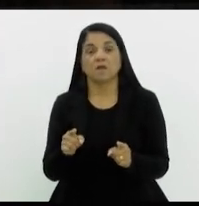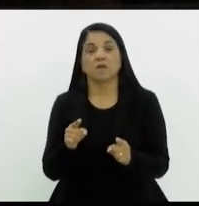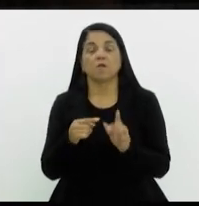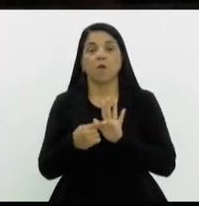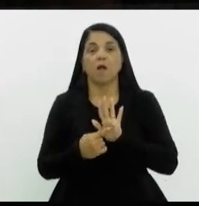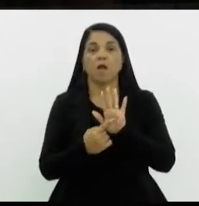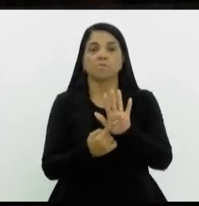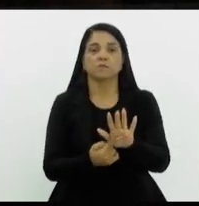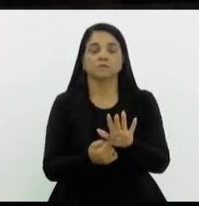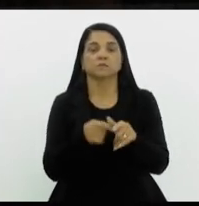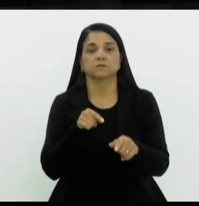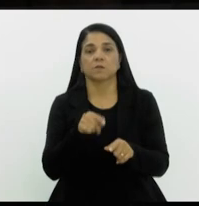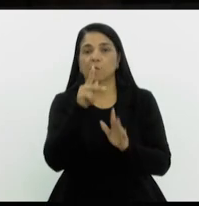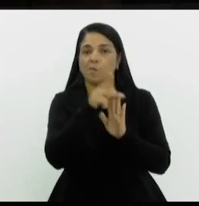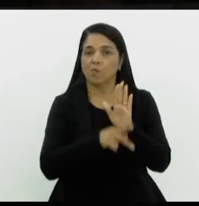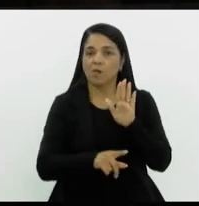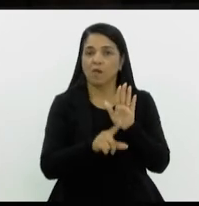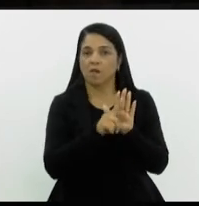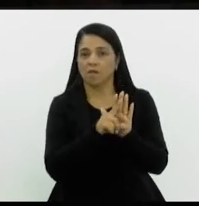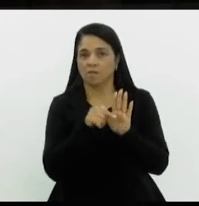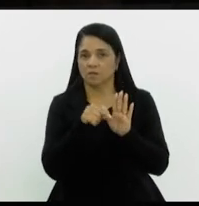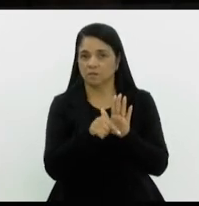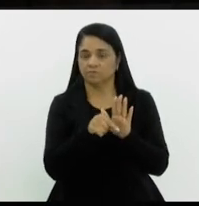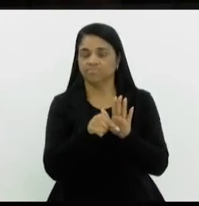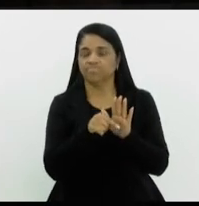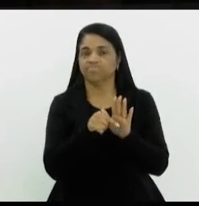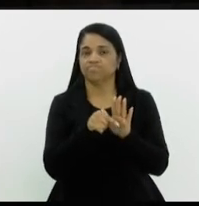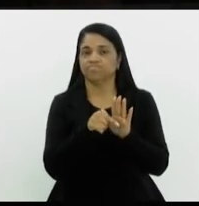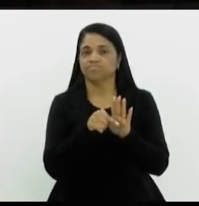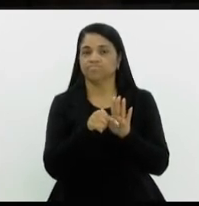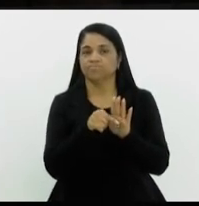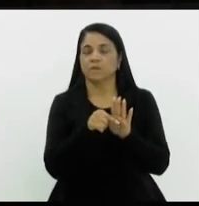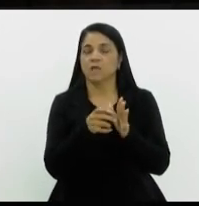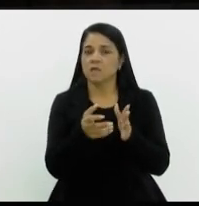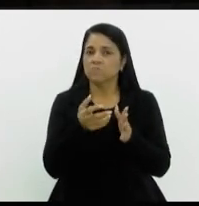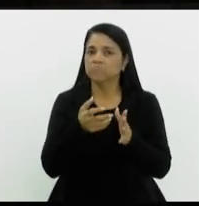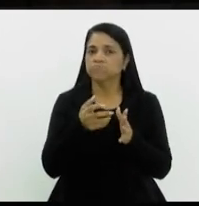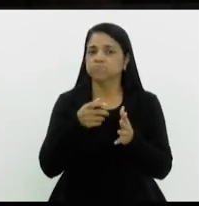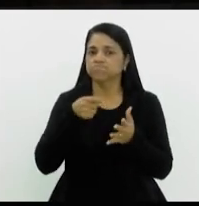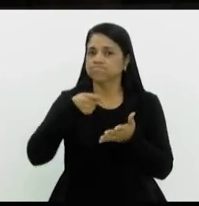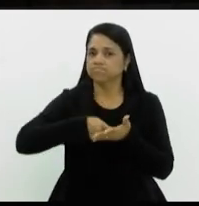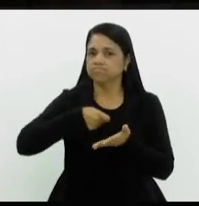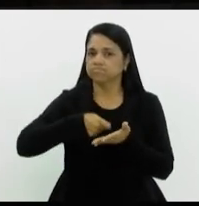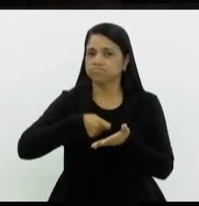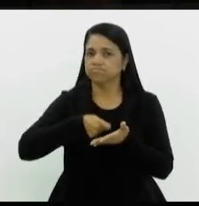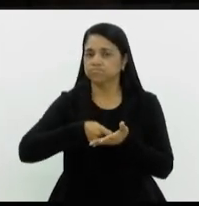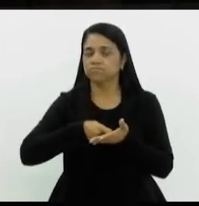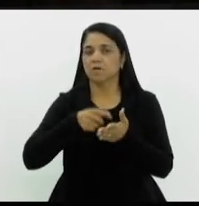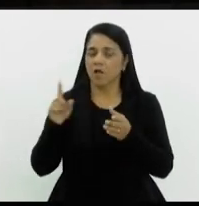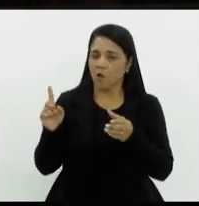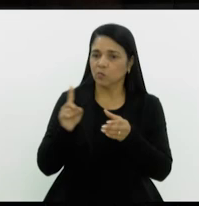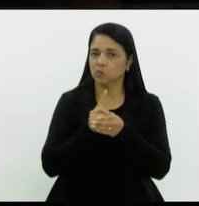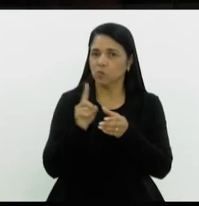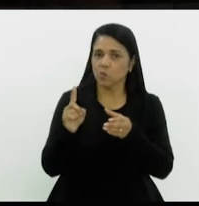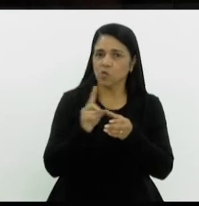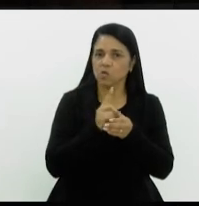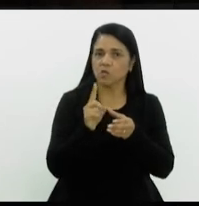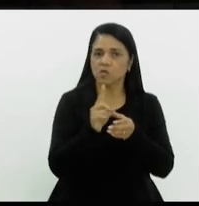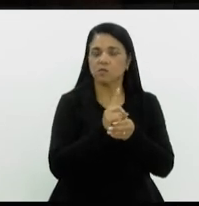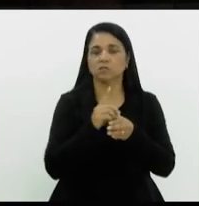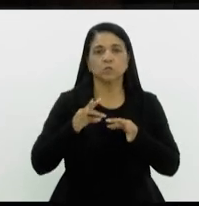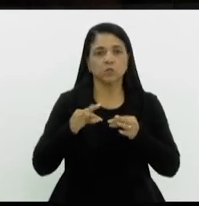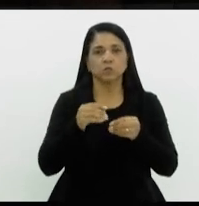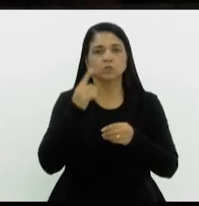apresentei esse projeto de lei e fiz questão de chamar para coautoria todos os